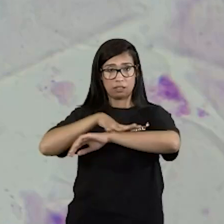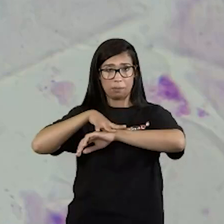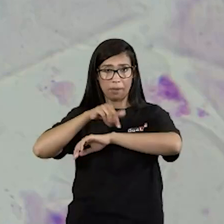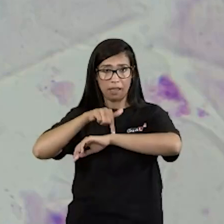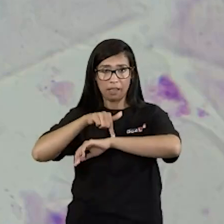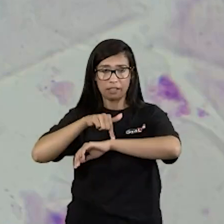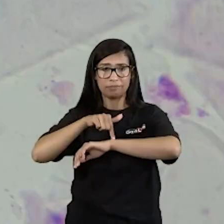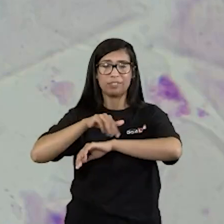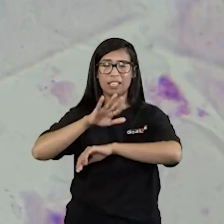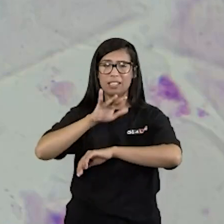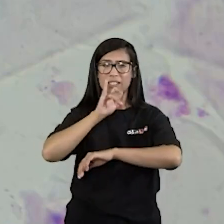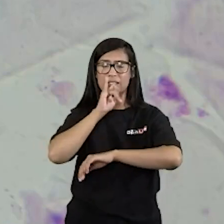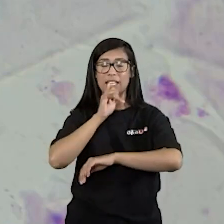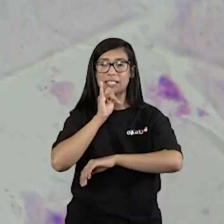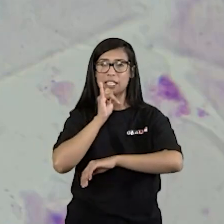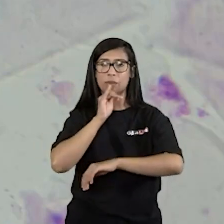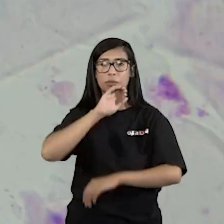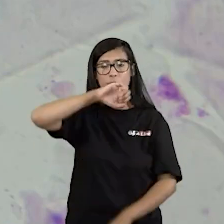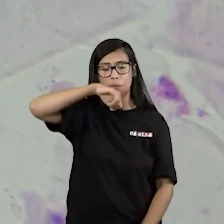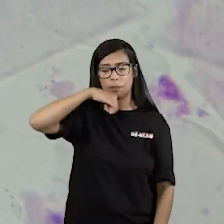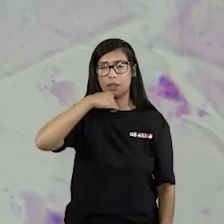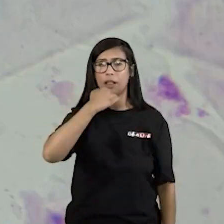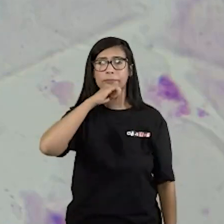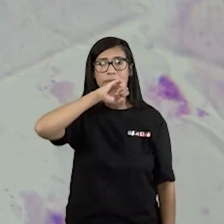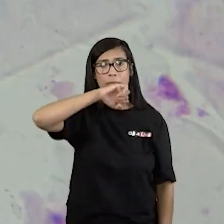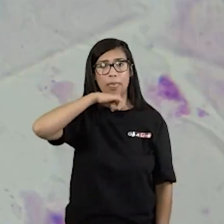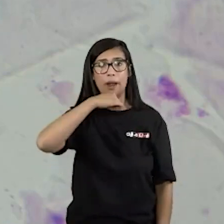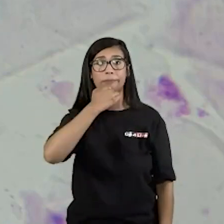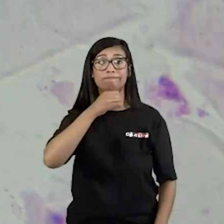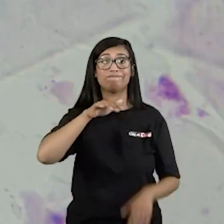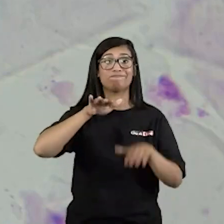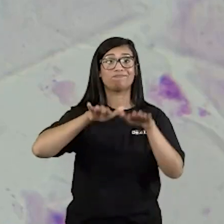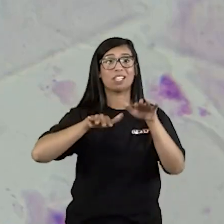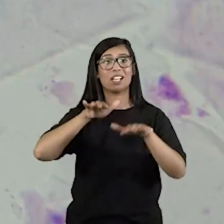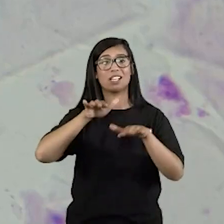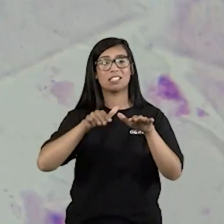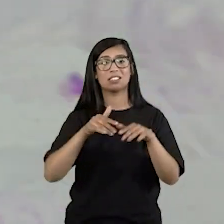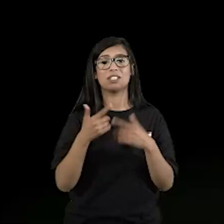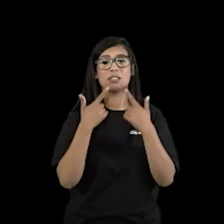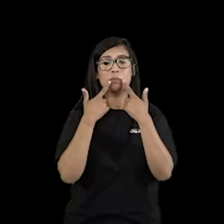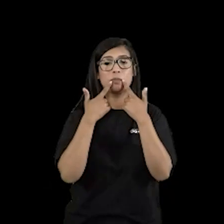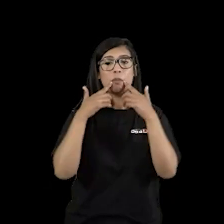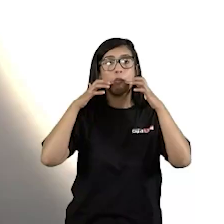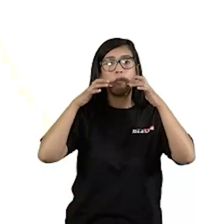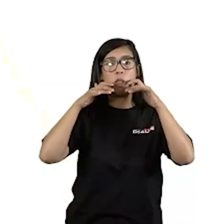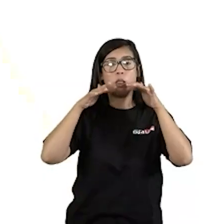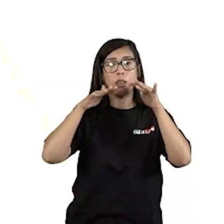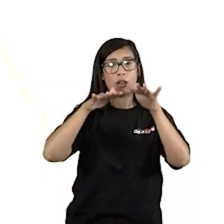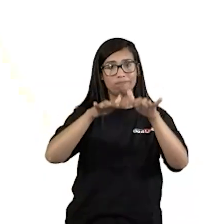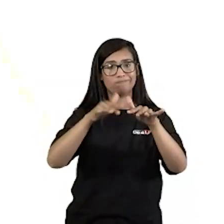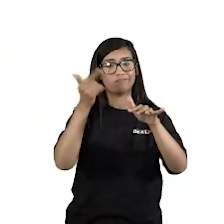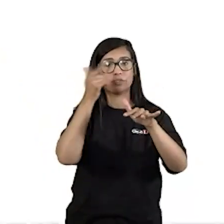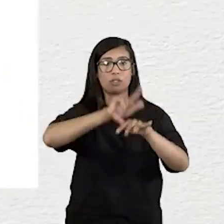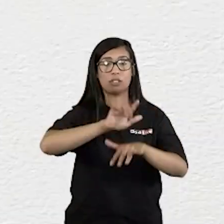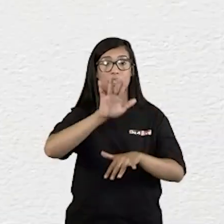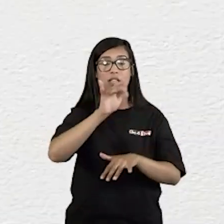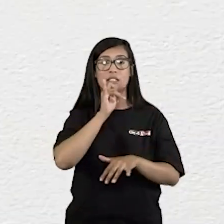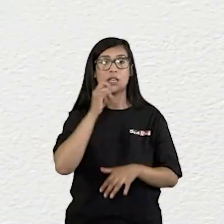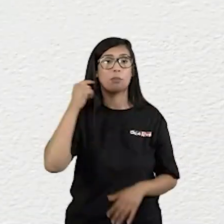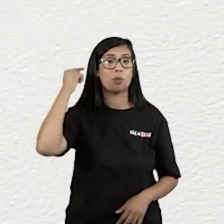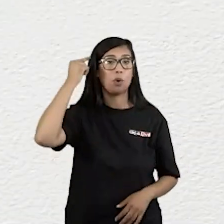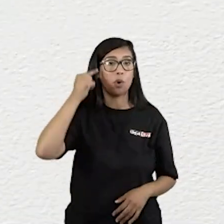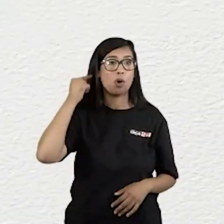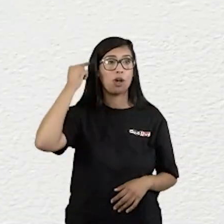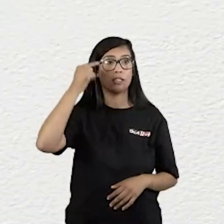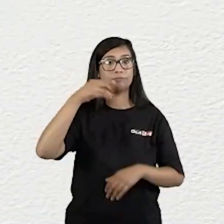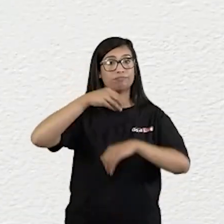área de lambedura. Se for área de lambedura, esse bacilo pode ser da boca. E da orelha, quem nos dita o